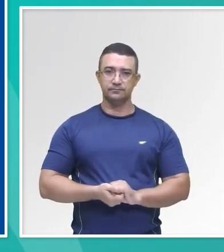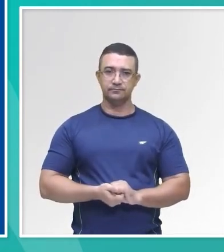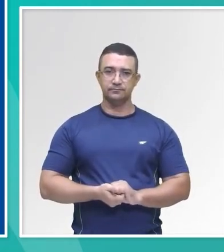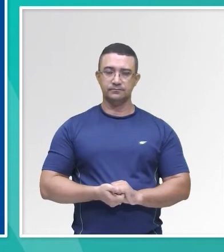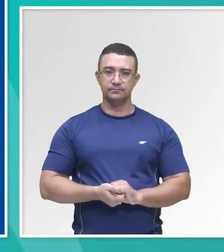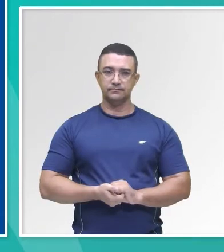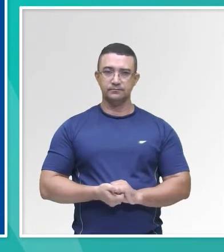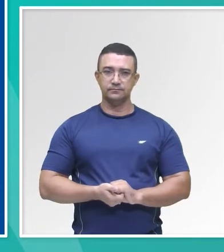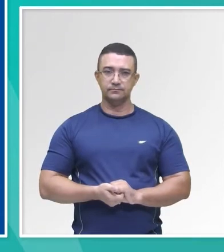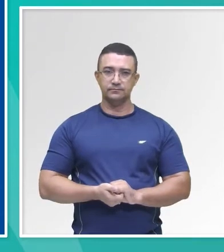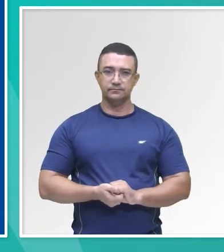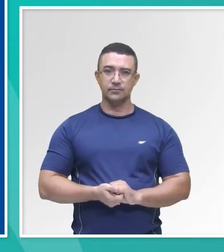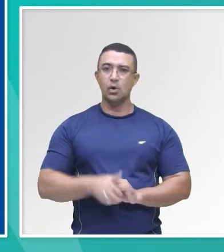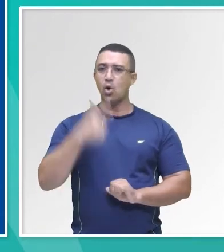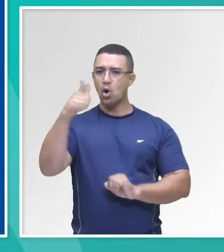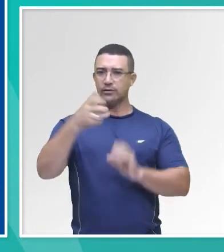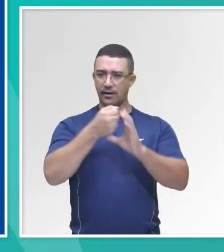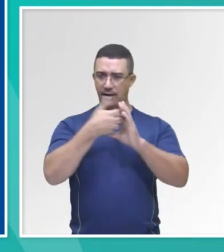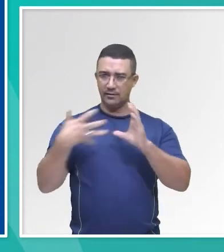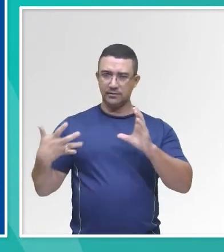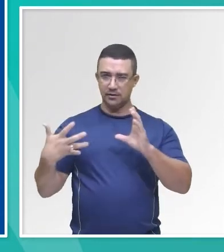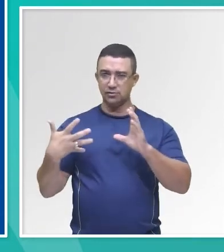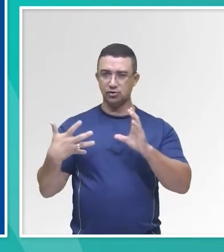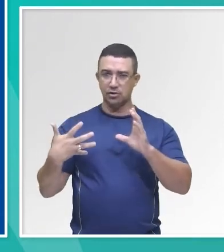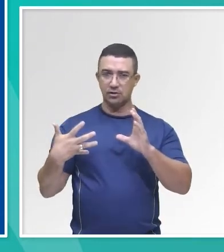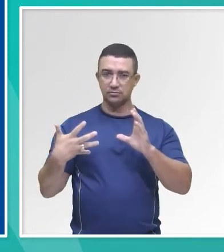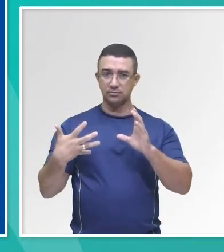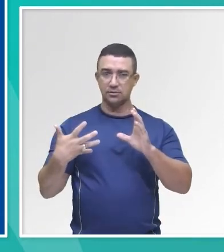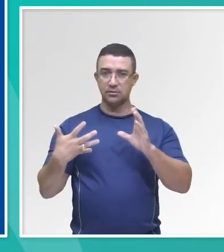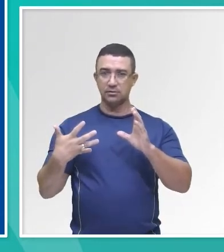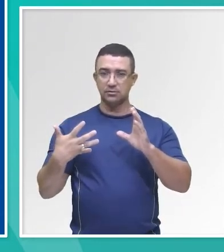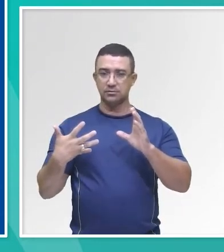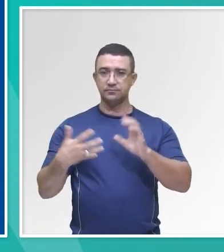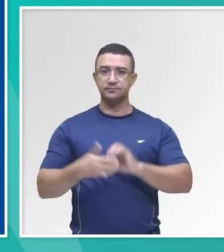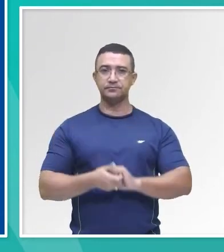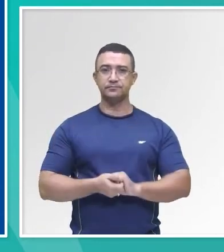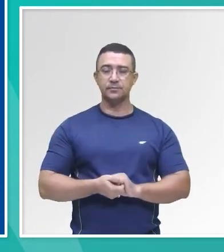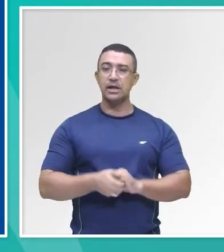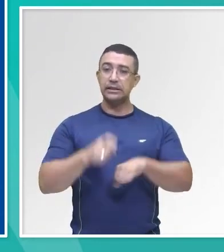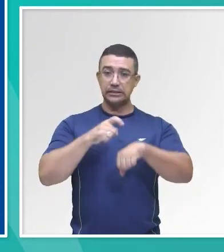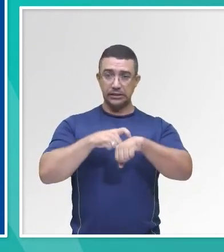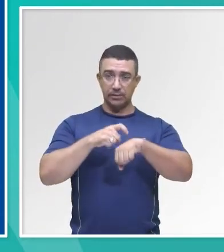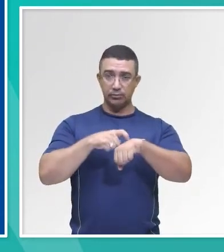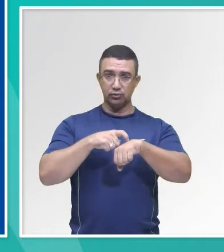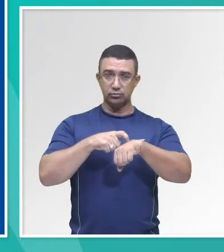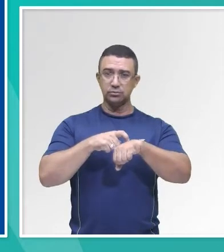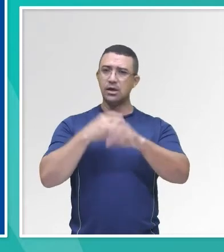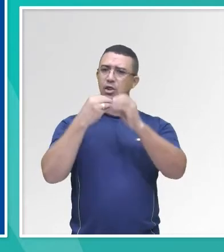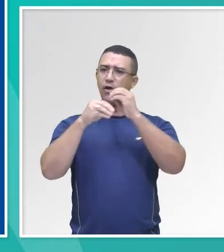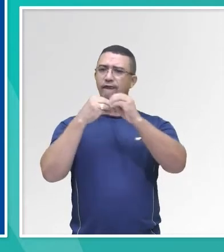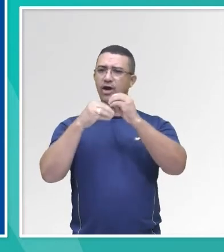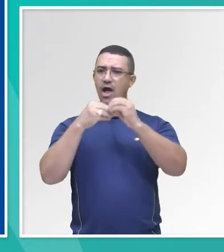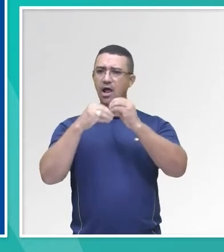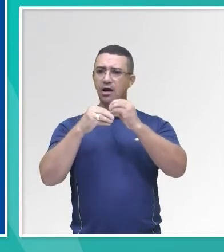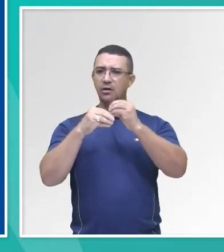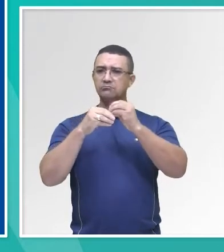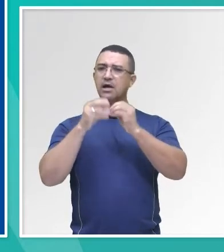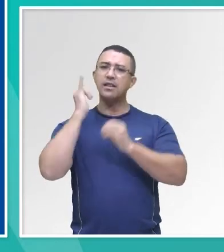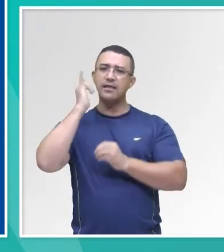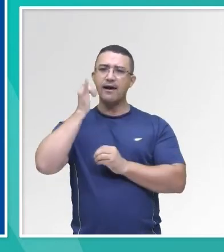sequencial, né? Embora ela possa ser alterada ao longo da narrativa. E o tempo? Quanto ao tempo dessa